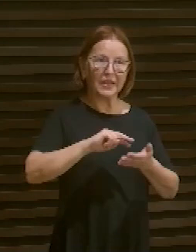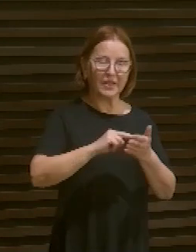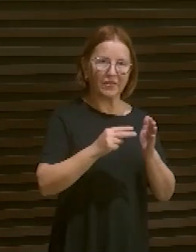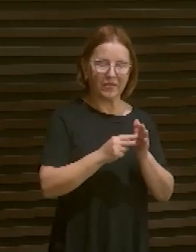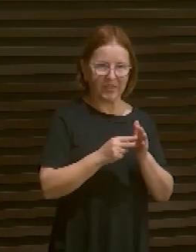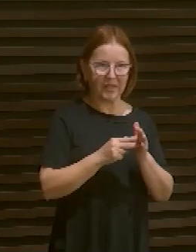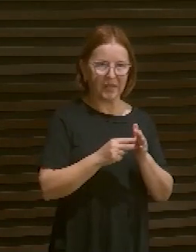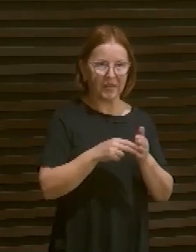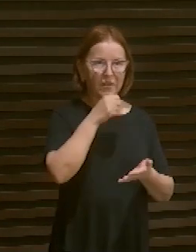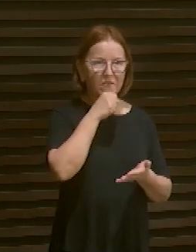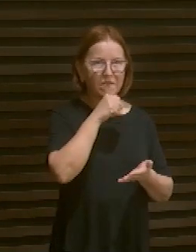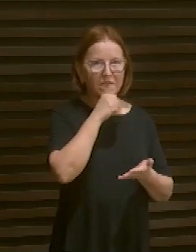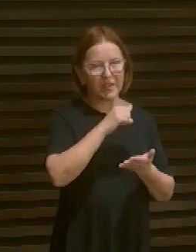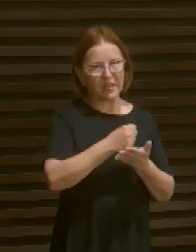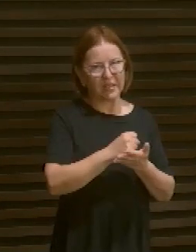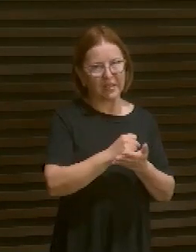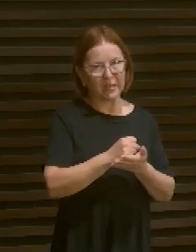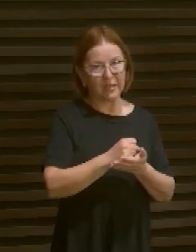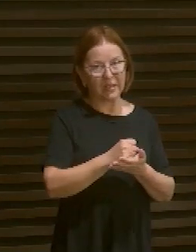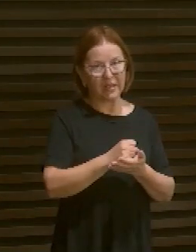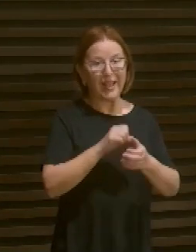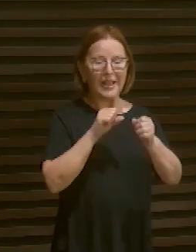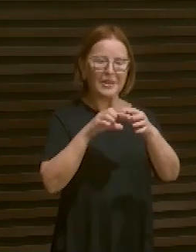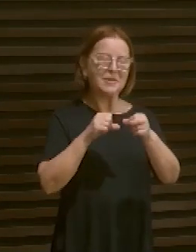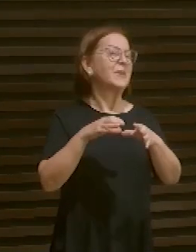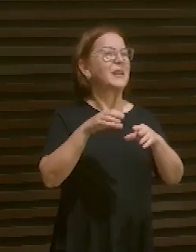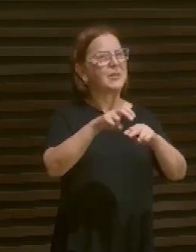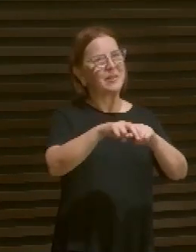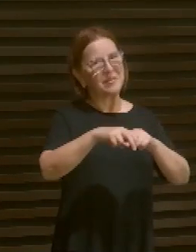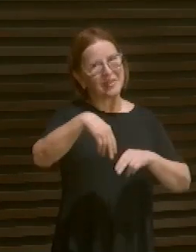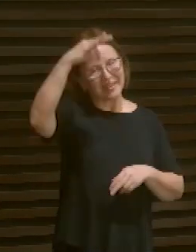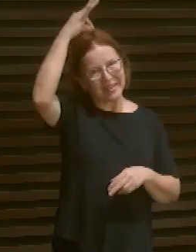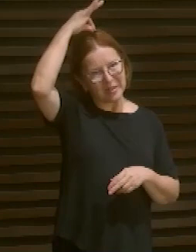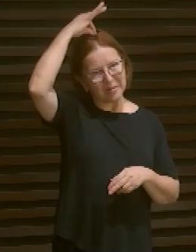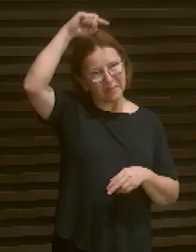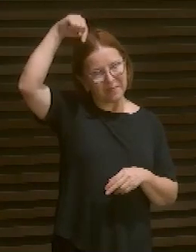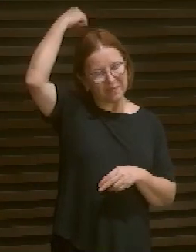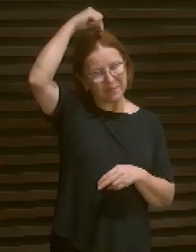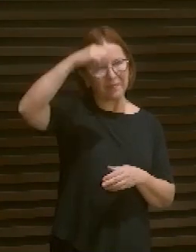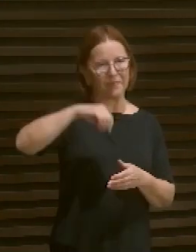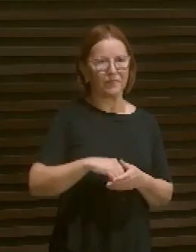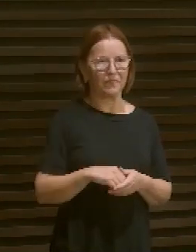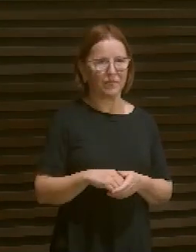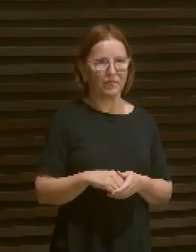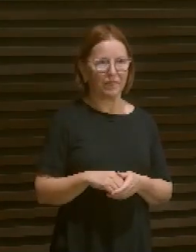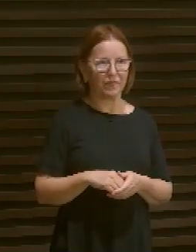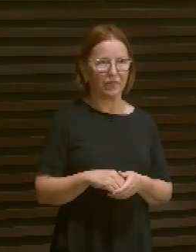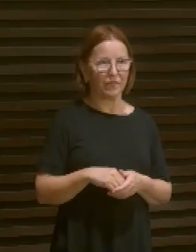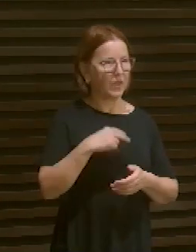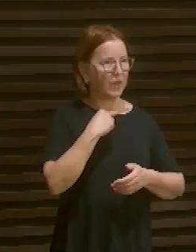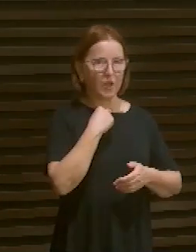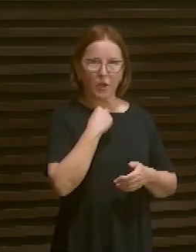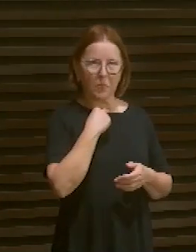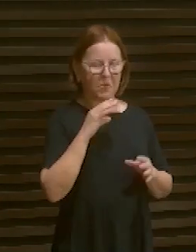Velho Testamento é inspirado pelo Espírito Santo. E a gente não pode descartar,